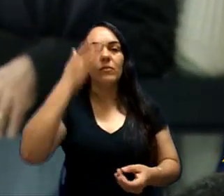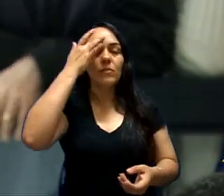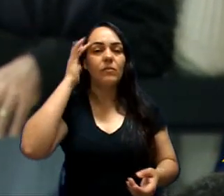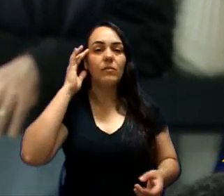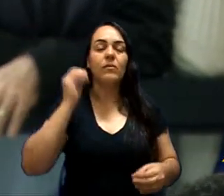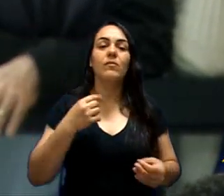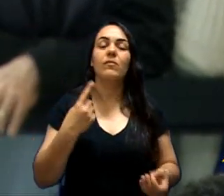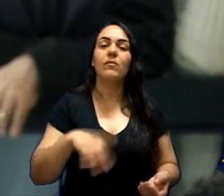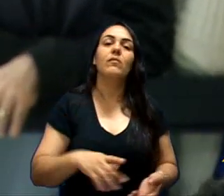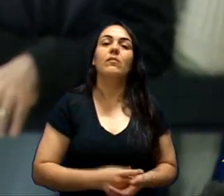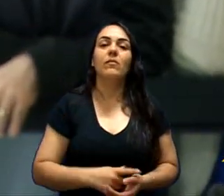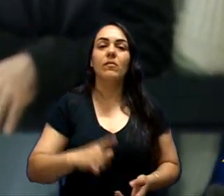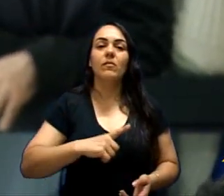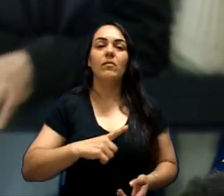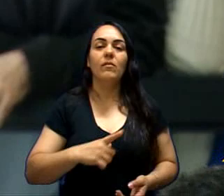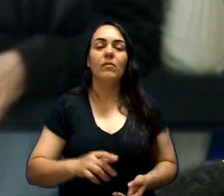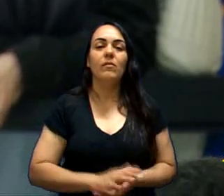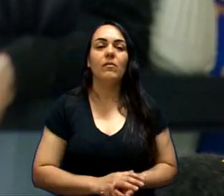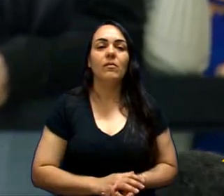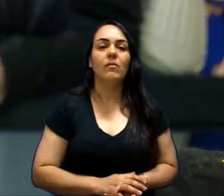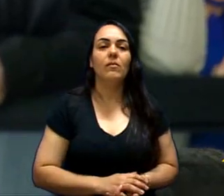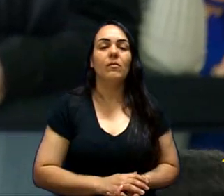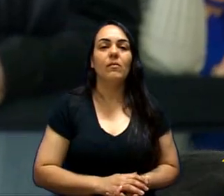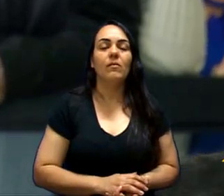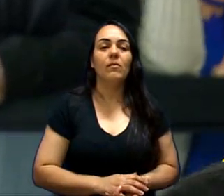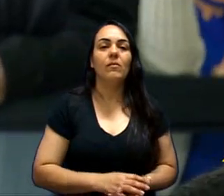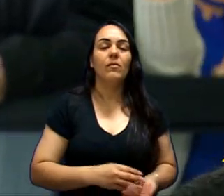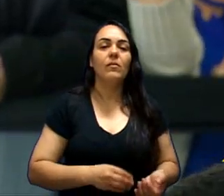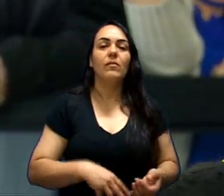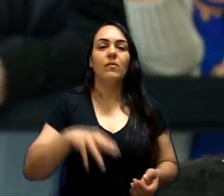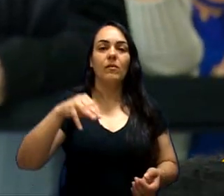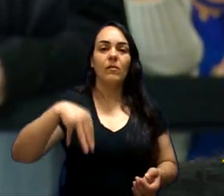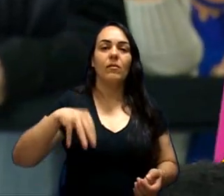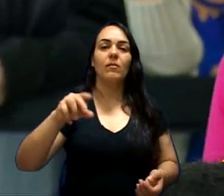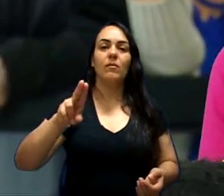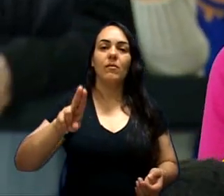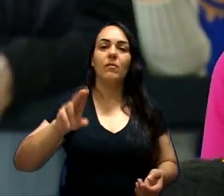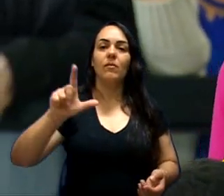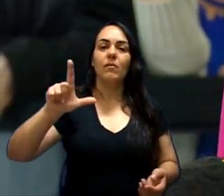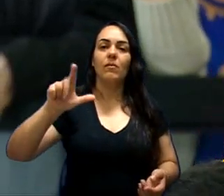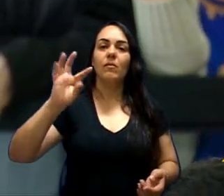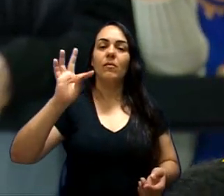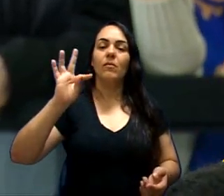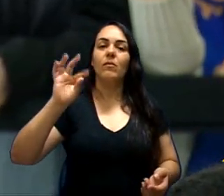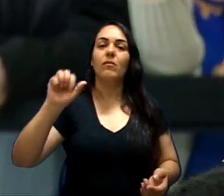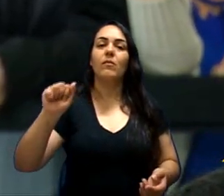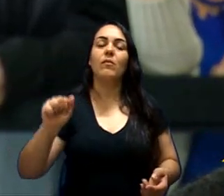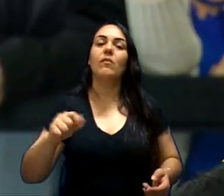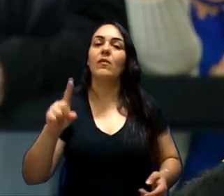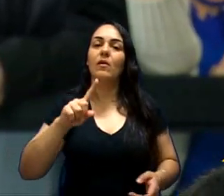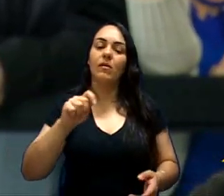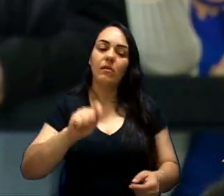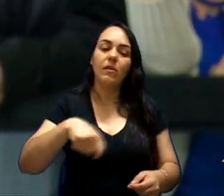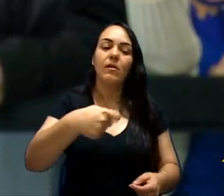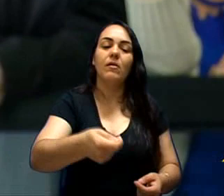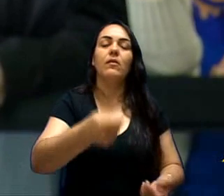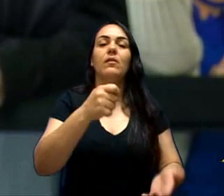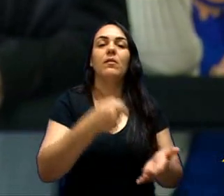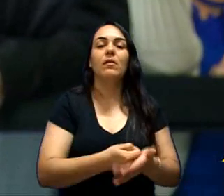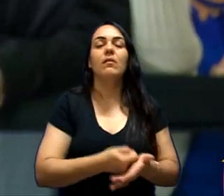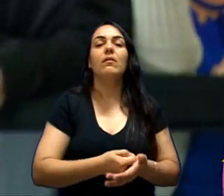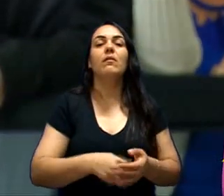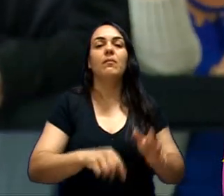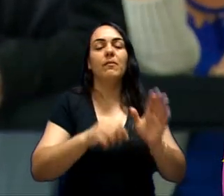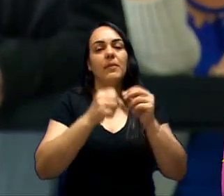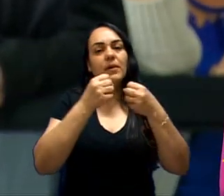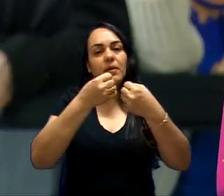pessoas que têm a multa, quando elas vão questioná-la, elas não tenham que levar aí